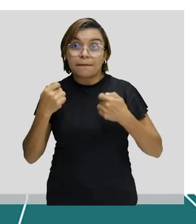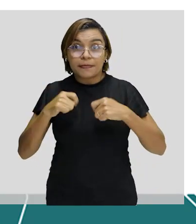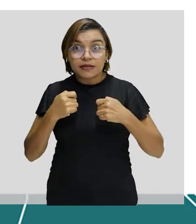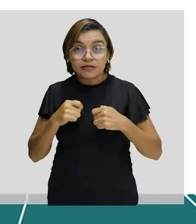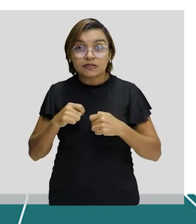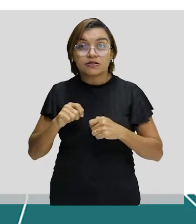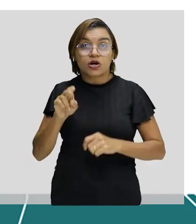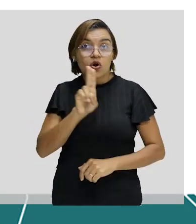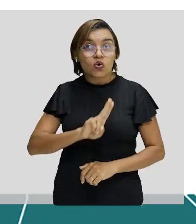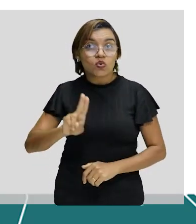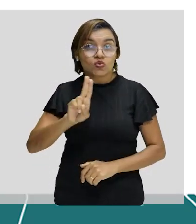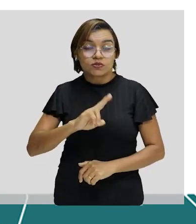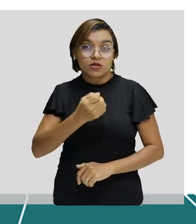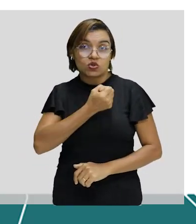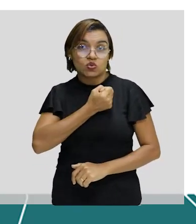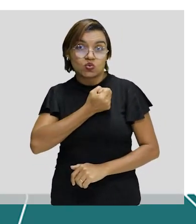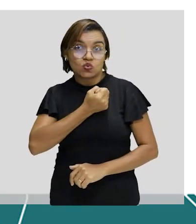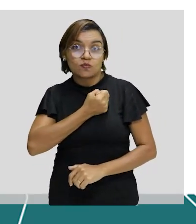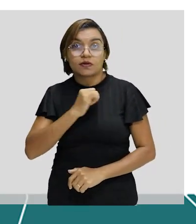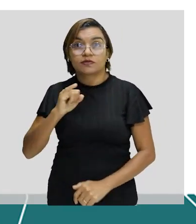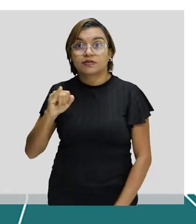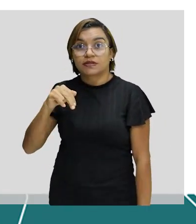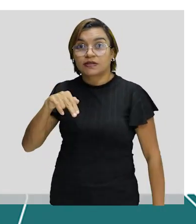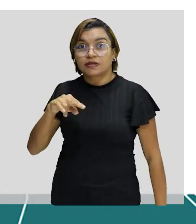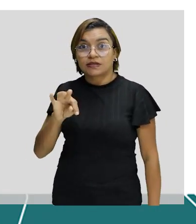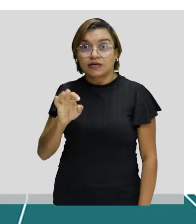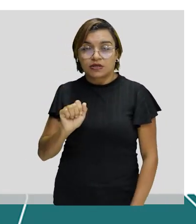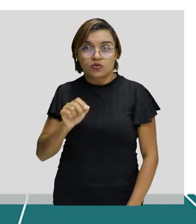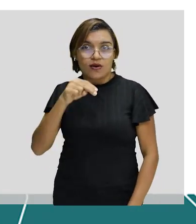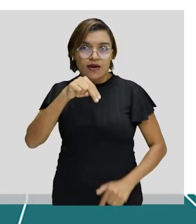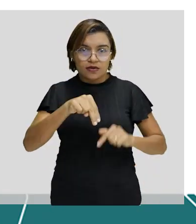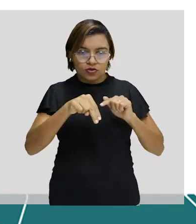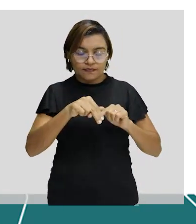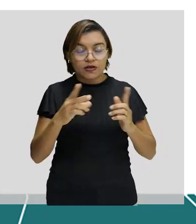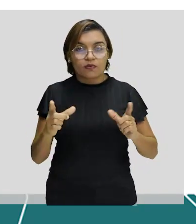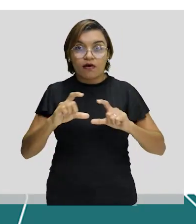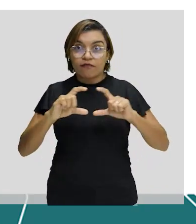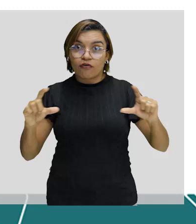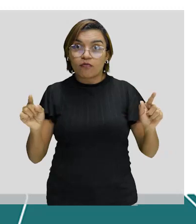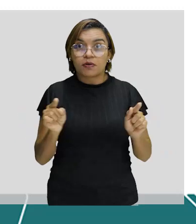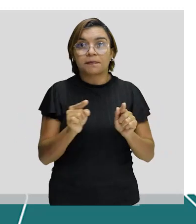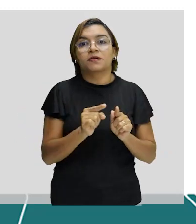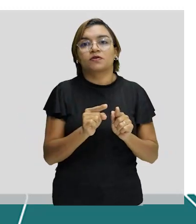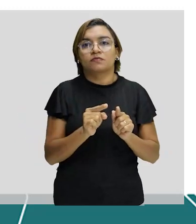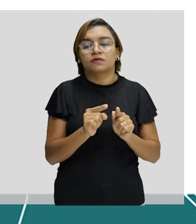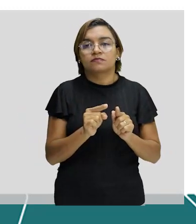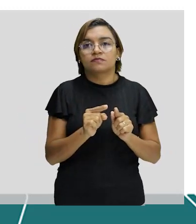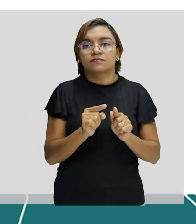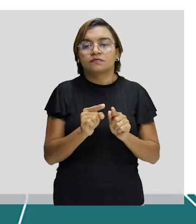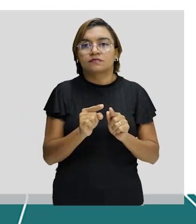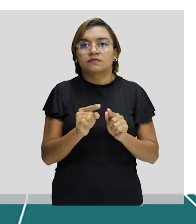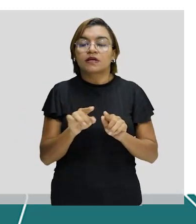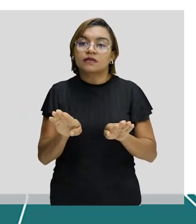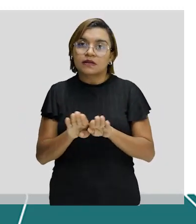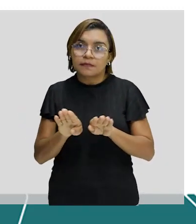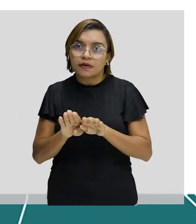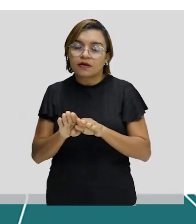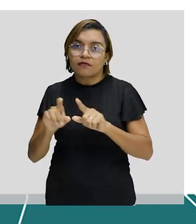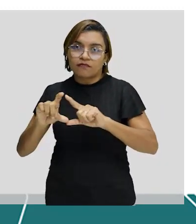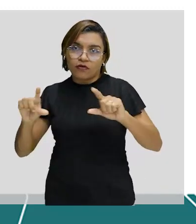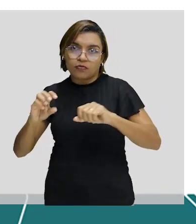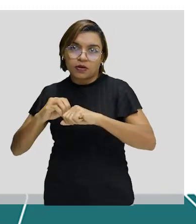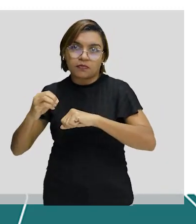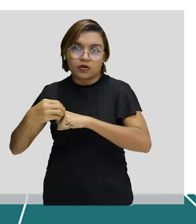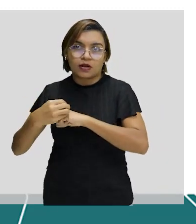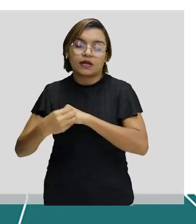com números inteiros. A fórmula mínima e também a fórmula molecular,